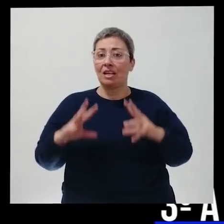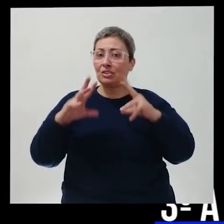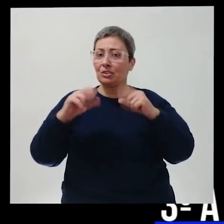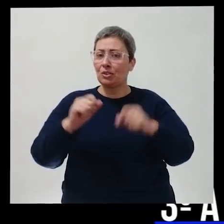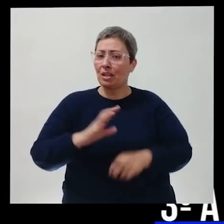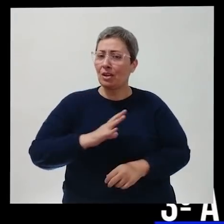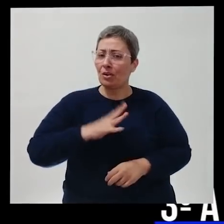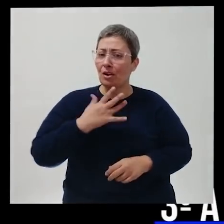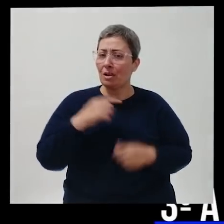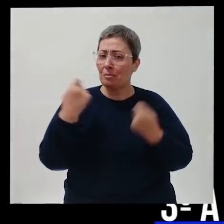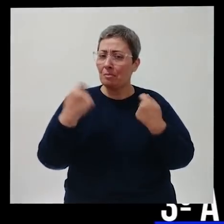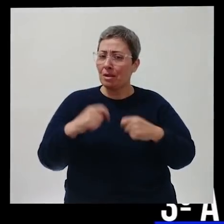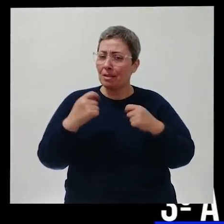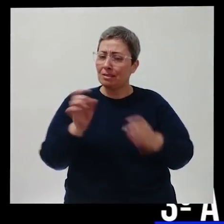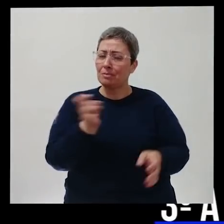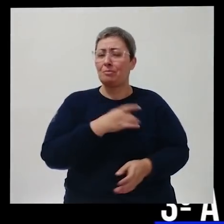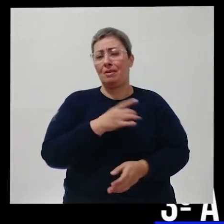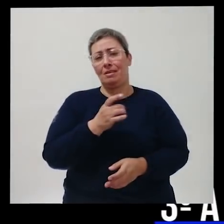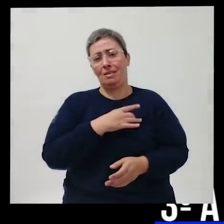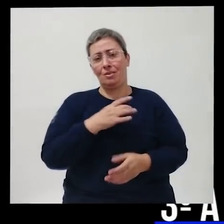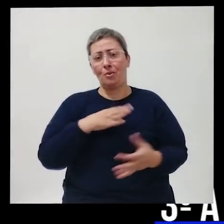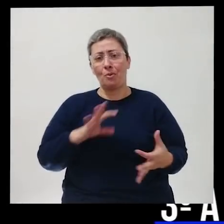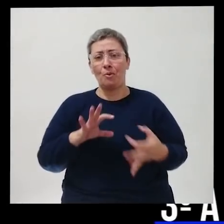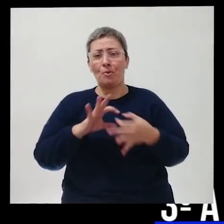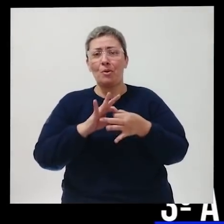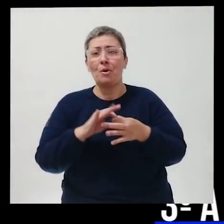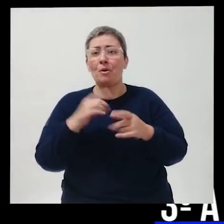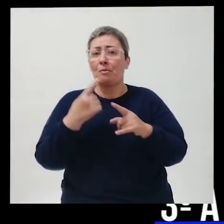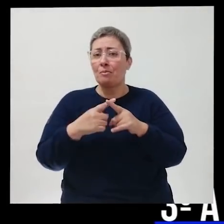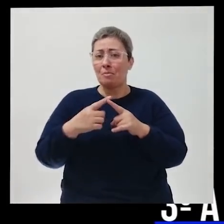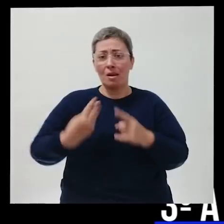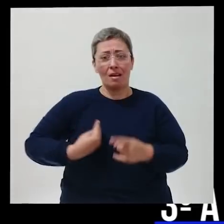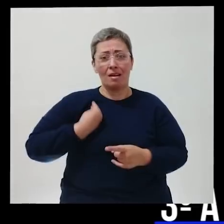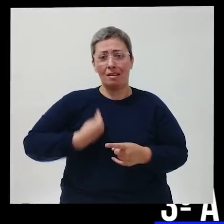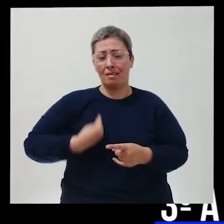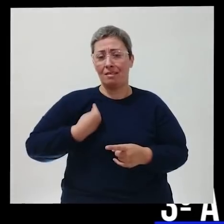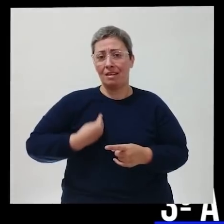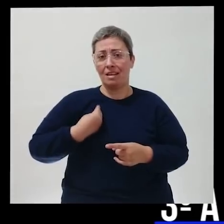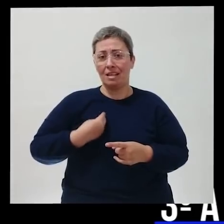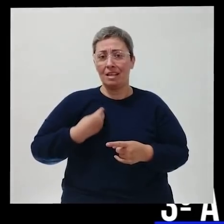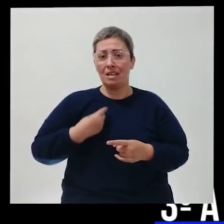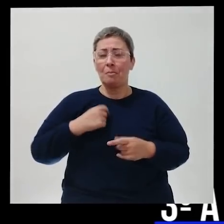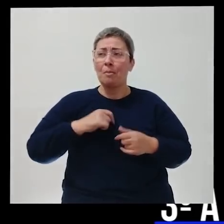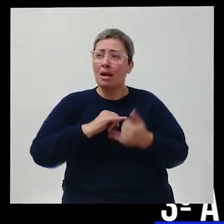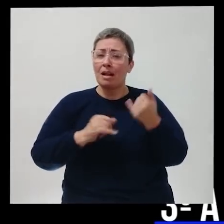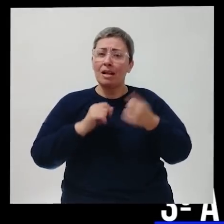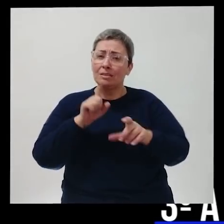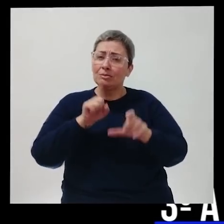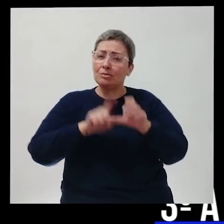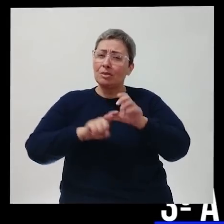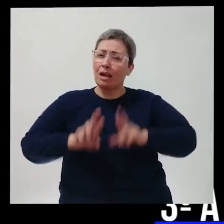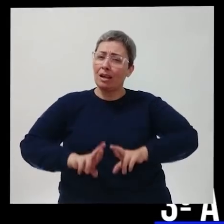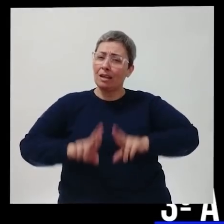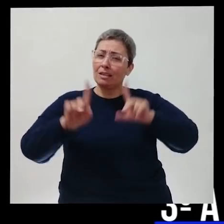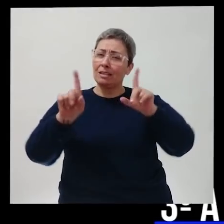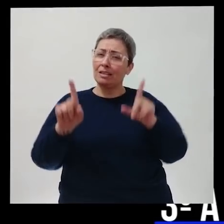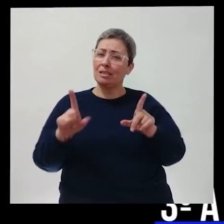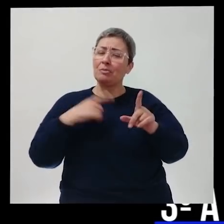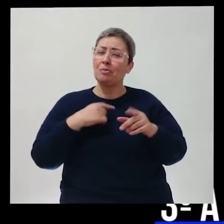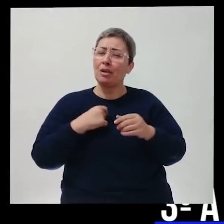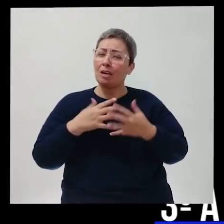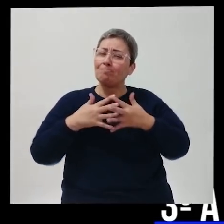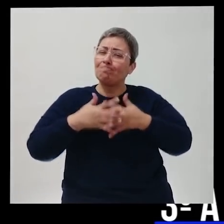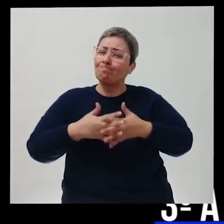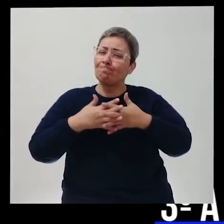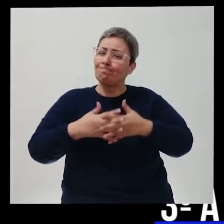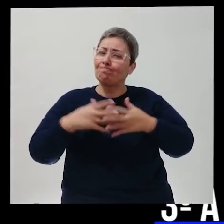Toda coragem precisa de um medo. Para existir, uma estranha dependência complicada de